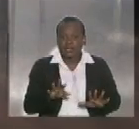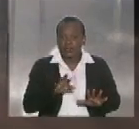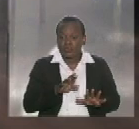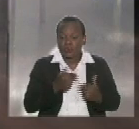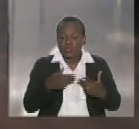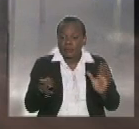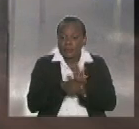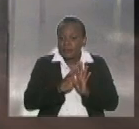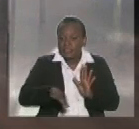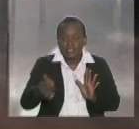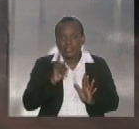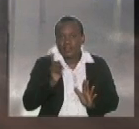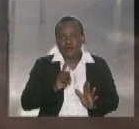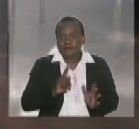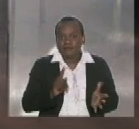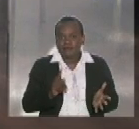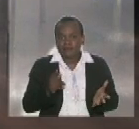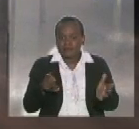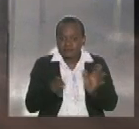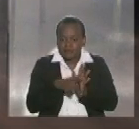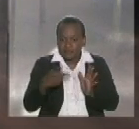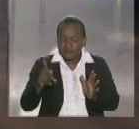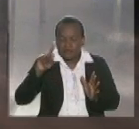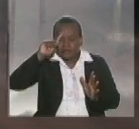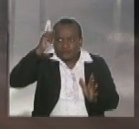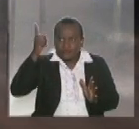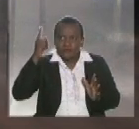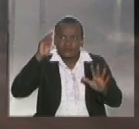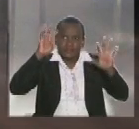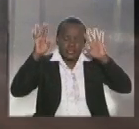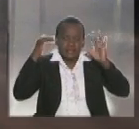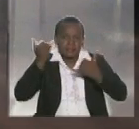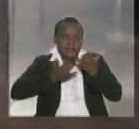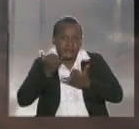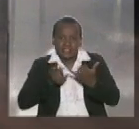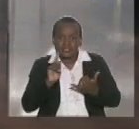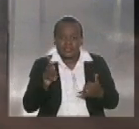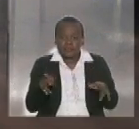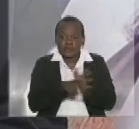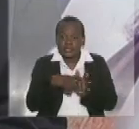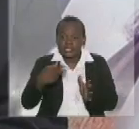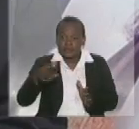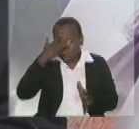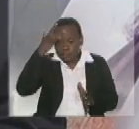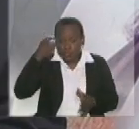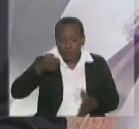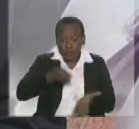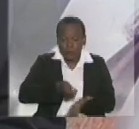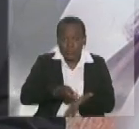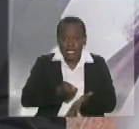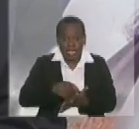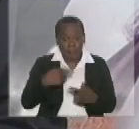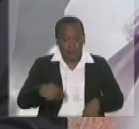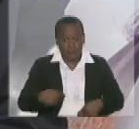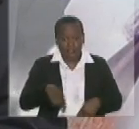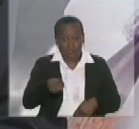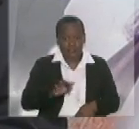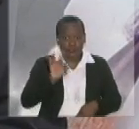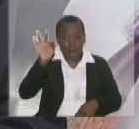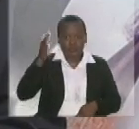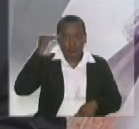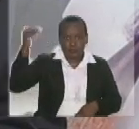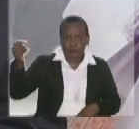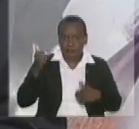coisas delas, de fato, né? Com a criação delas, com o lúdico delas, mas sim com o que elas precisam fazer para ter um